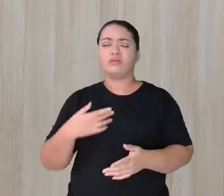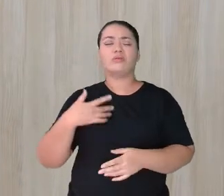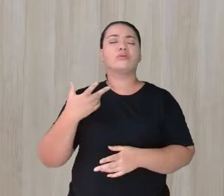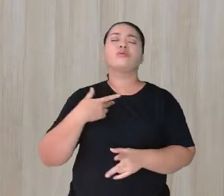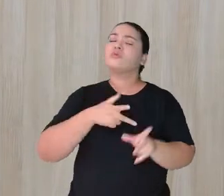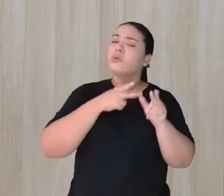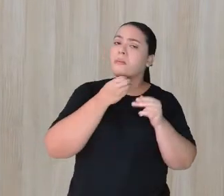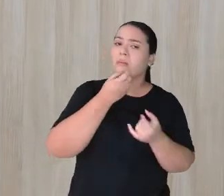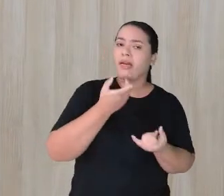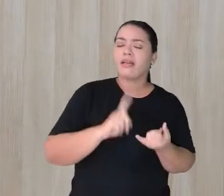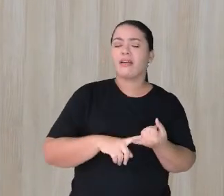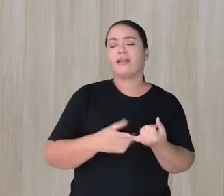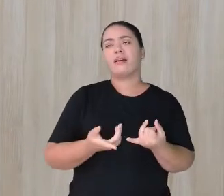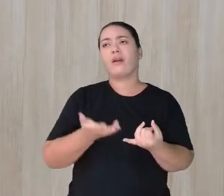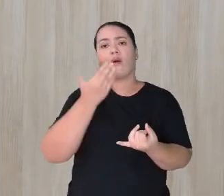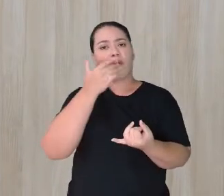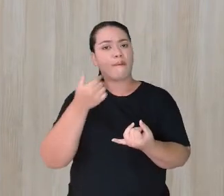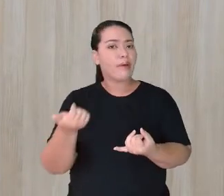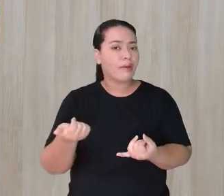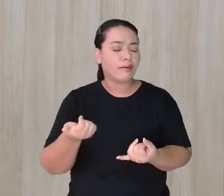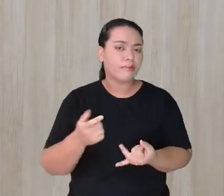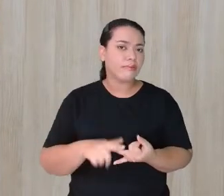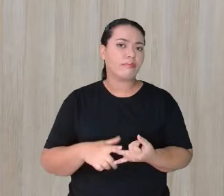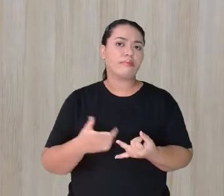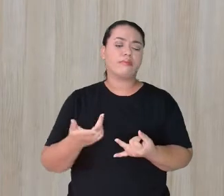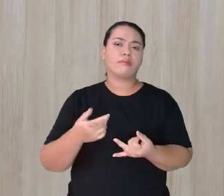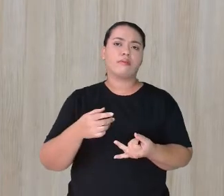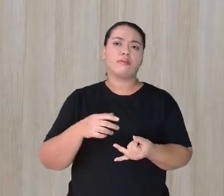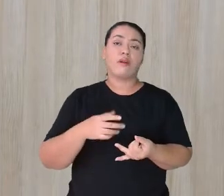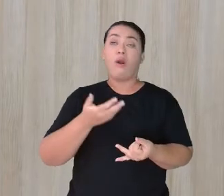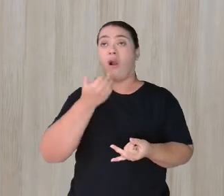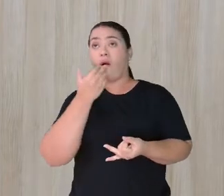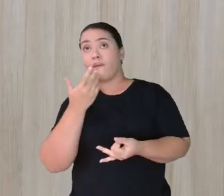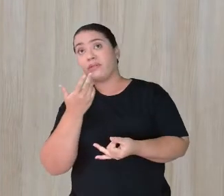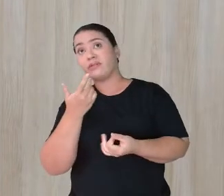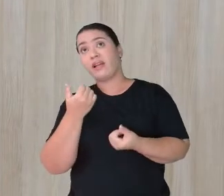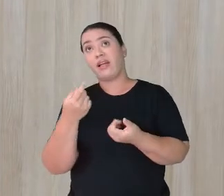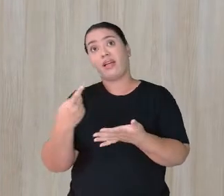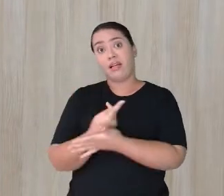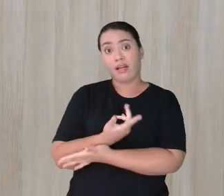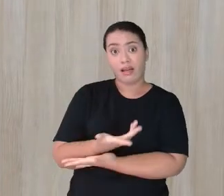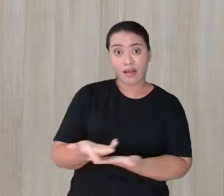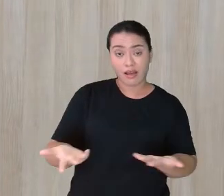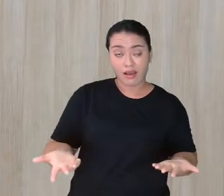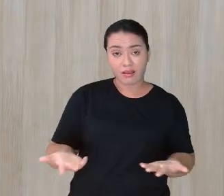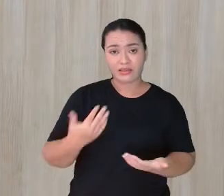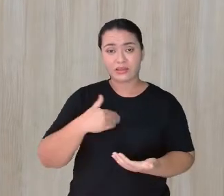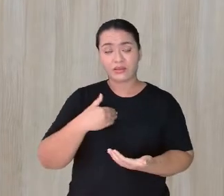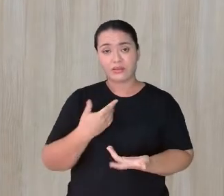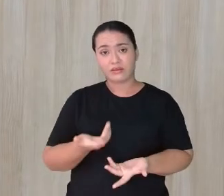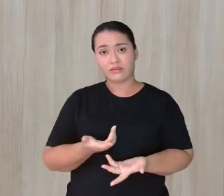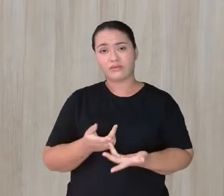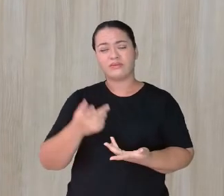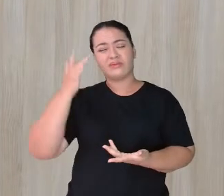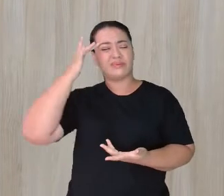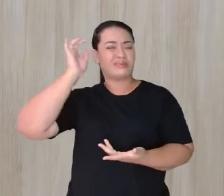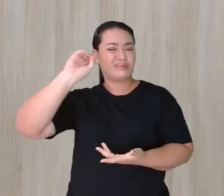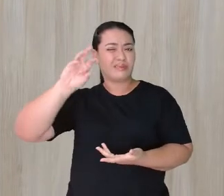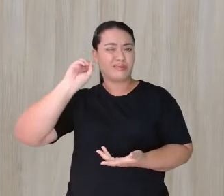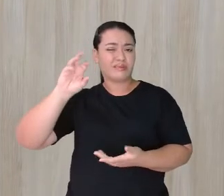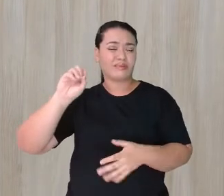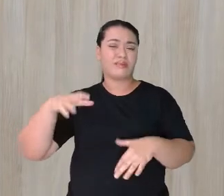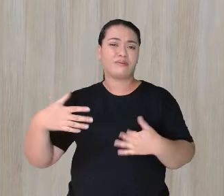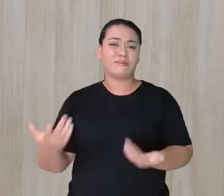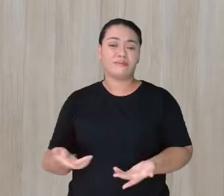dormimos bem, não nos alimentamos bem, ou nos alimentamos com alguma comida que nos fez mal, vem logo aquela dor de